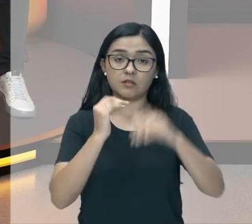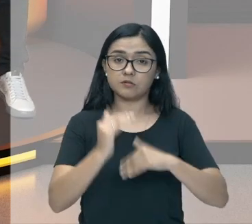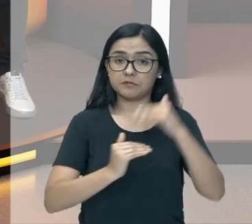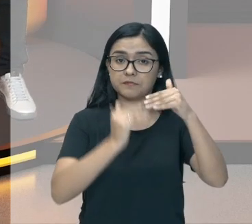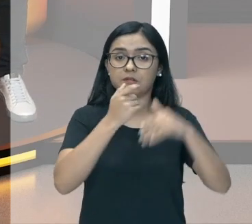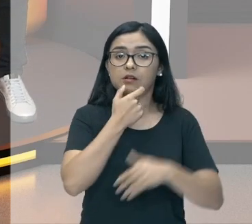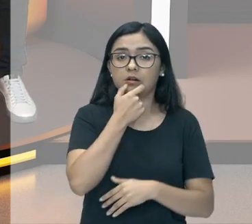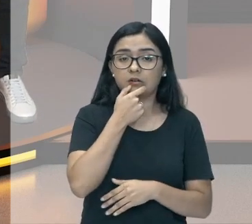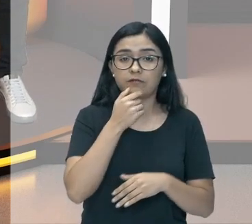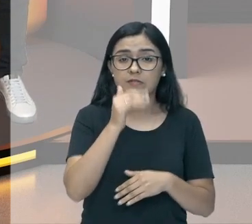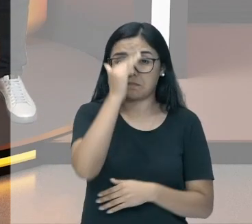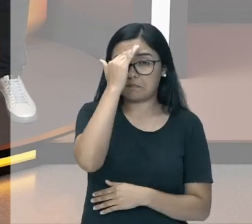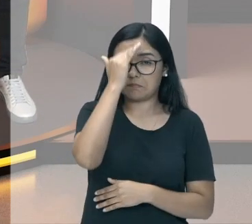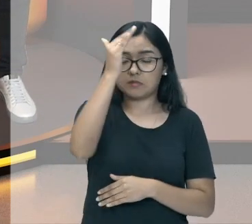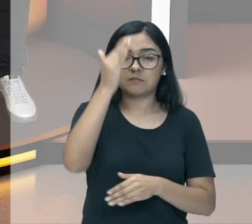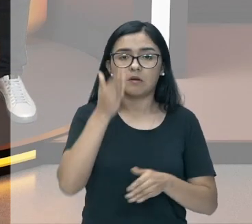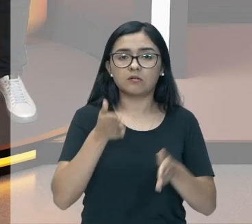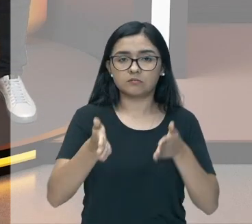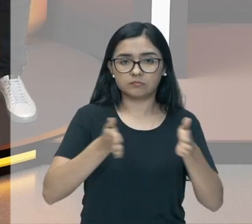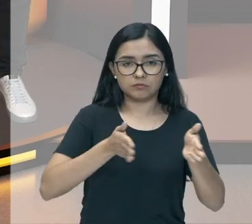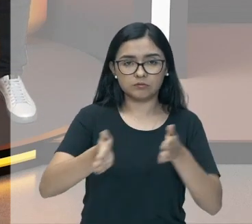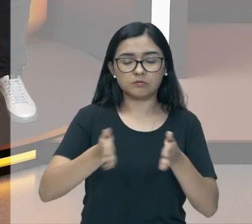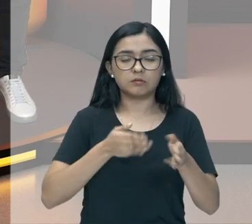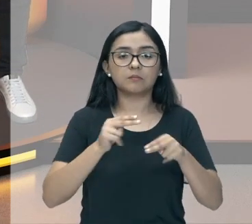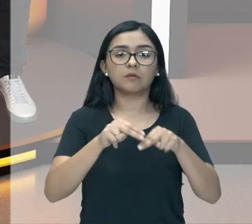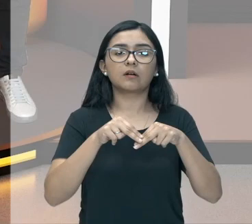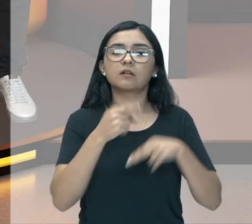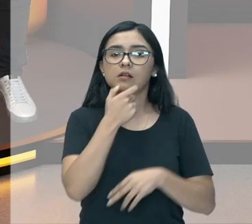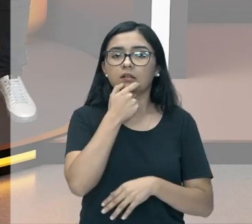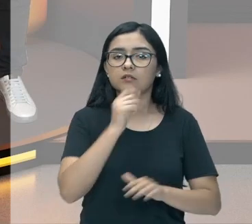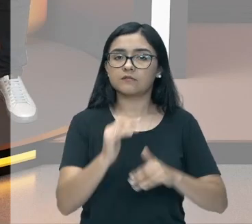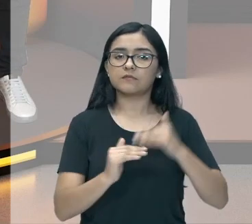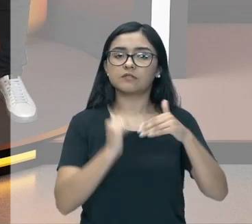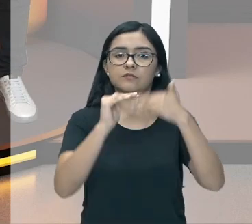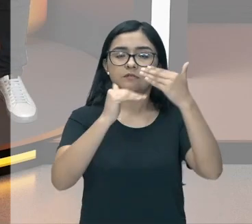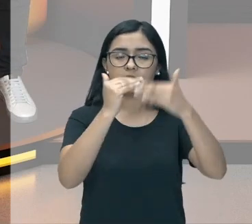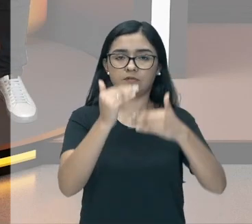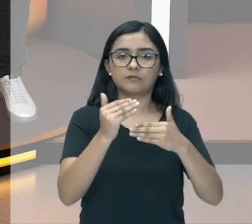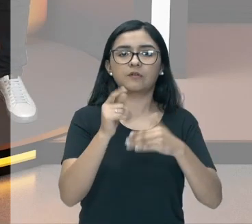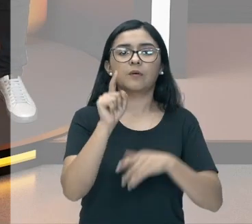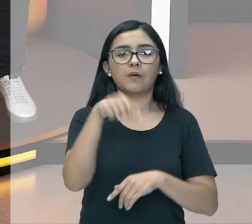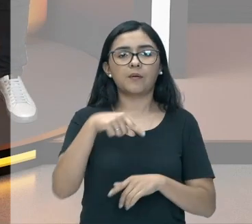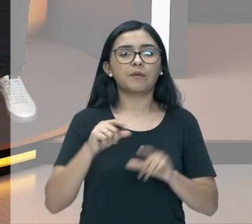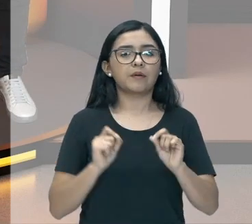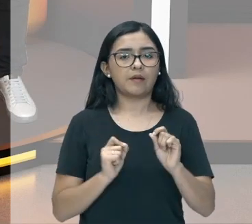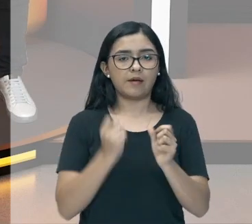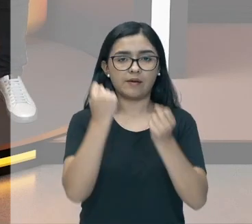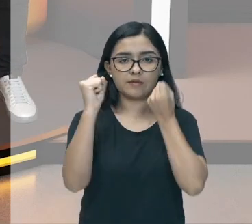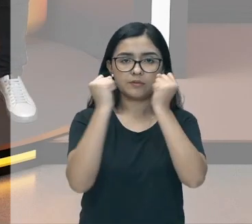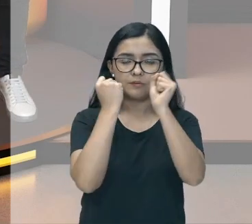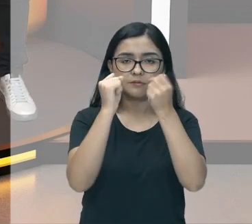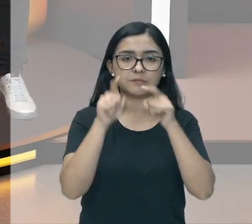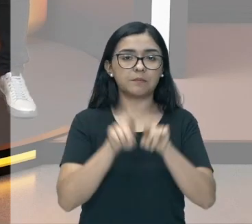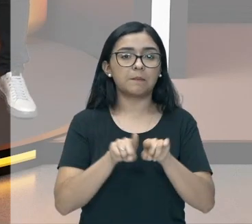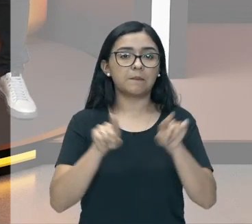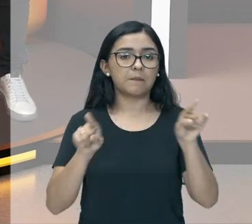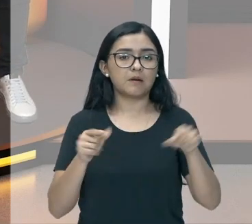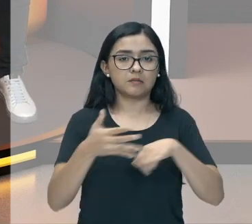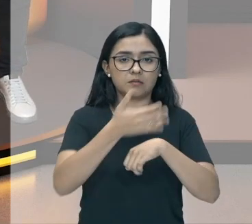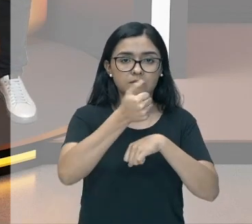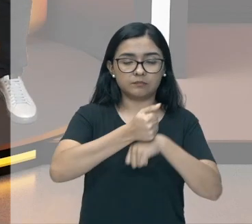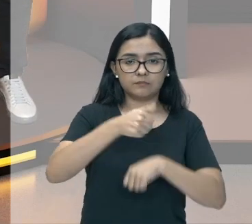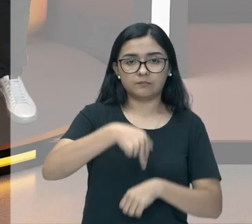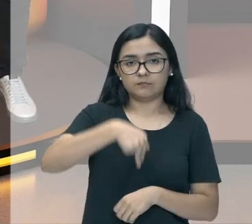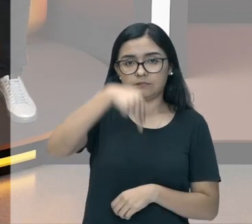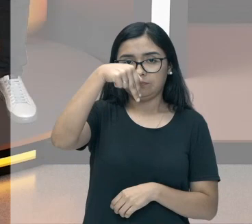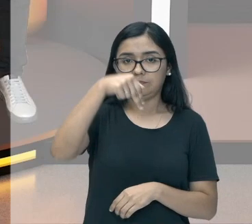grande potência desse período, porque ela vai desenvolver, né, a indústria. Mas as colônias do Norte, principalmente as colônias do